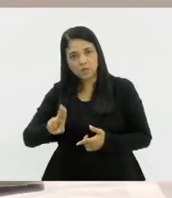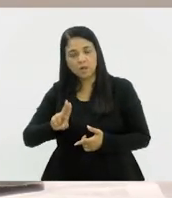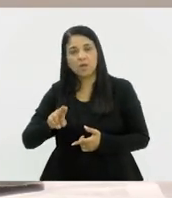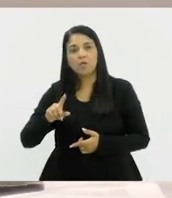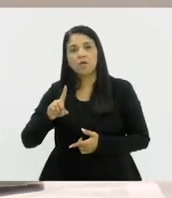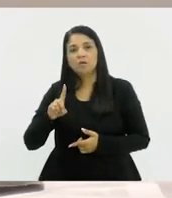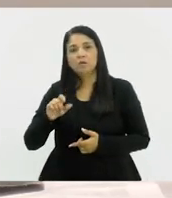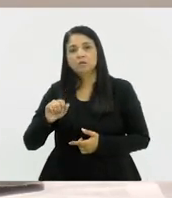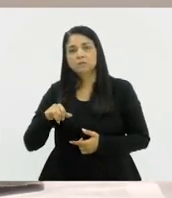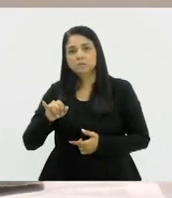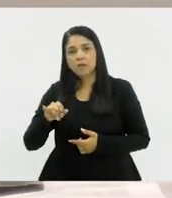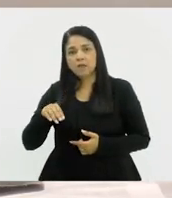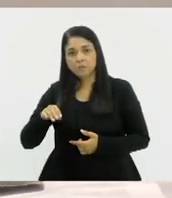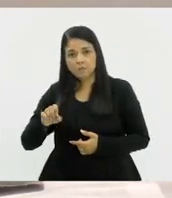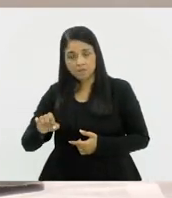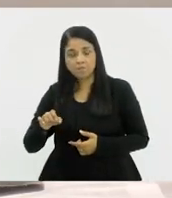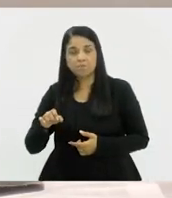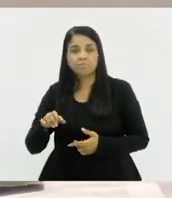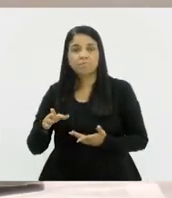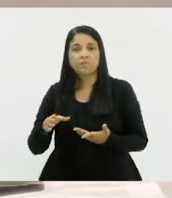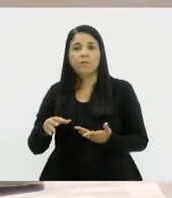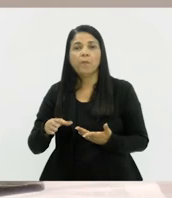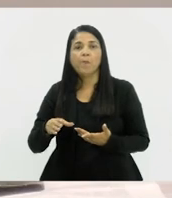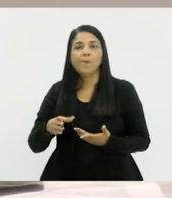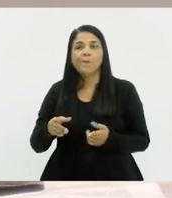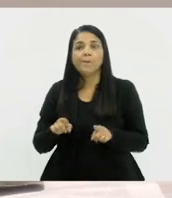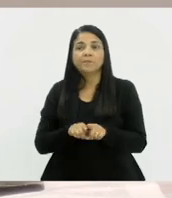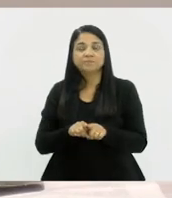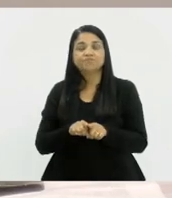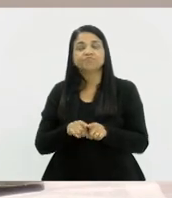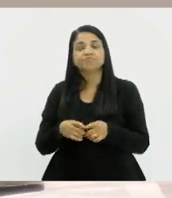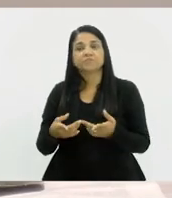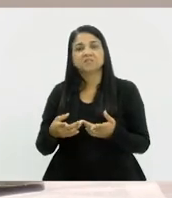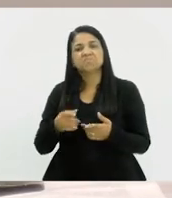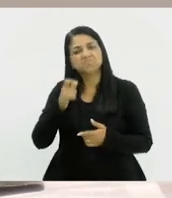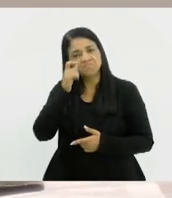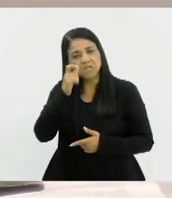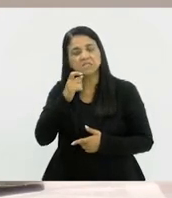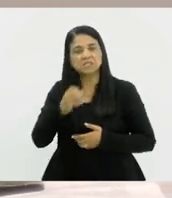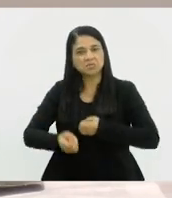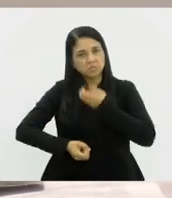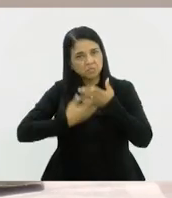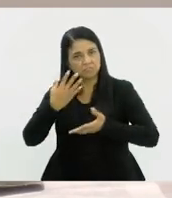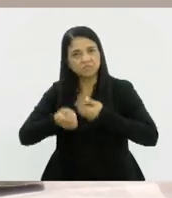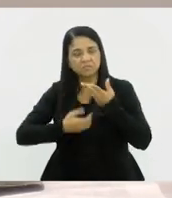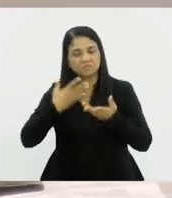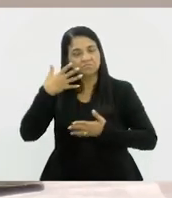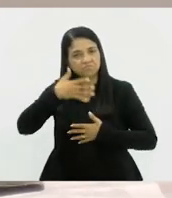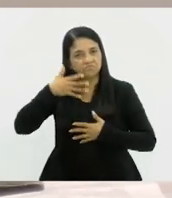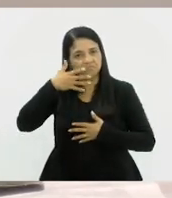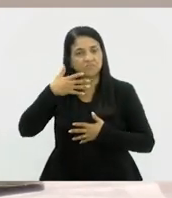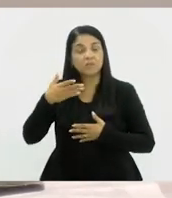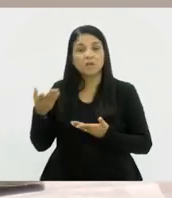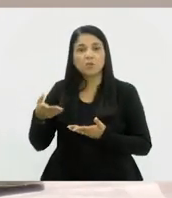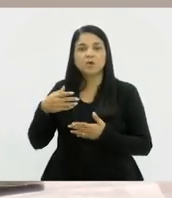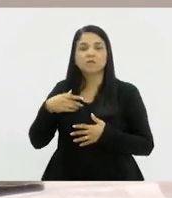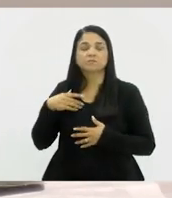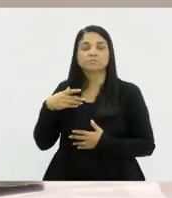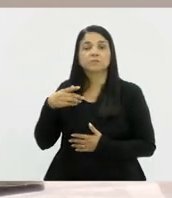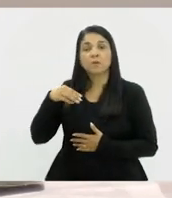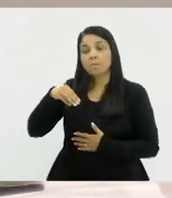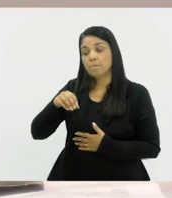Daimar porque assim foi reconhecido então é interessante esse seu depoimento bem ouçamos agora Monique